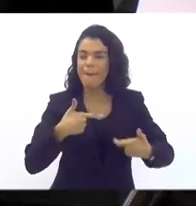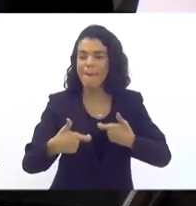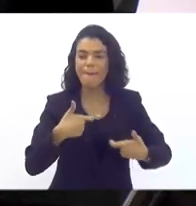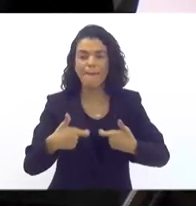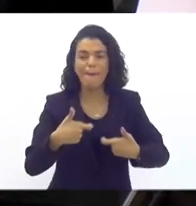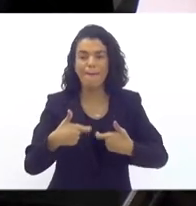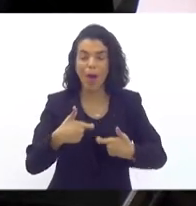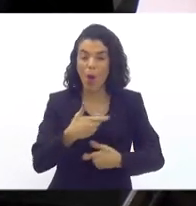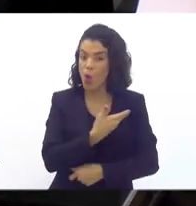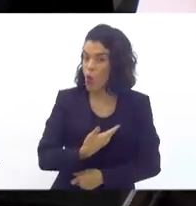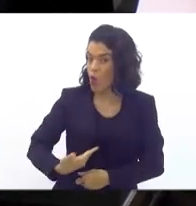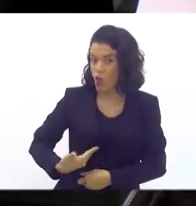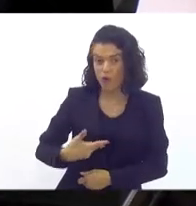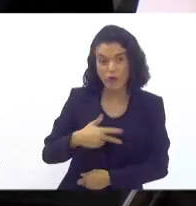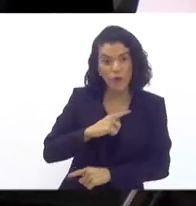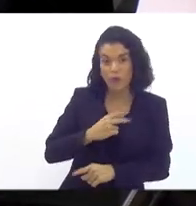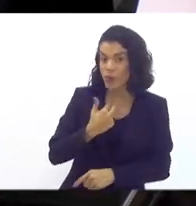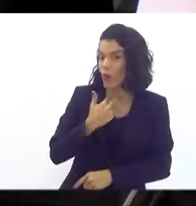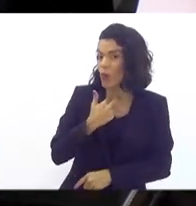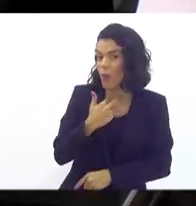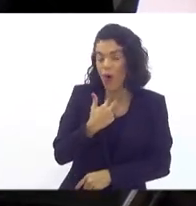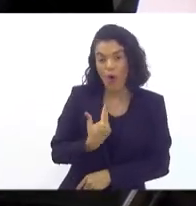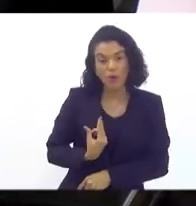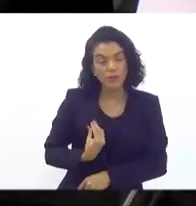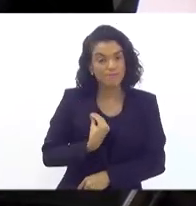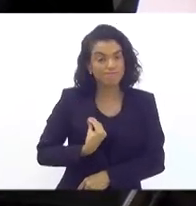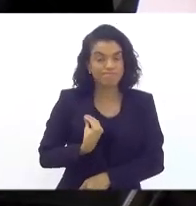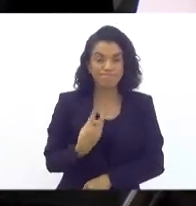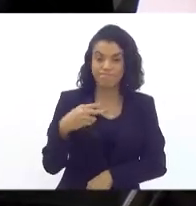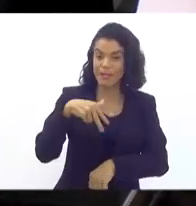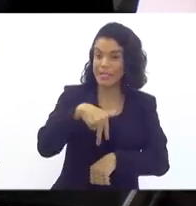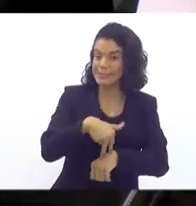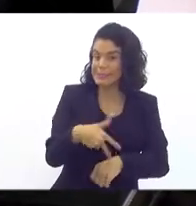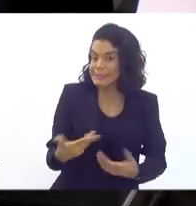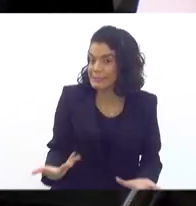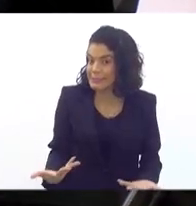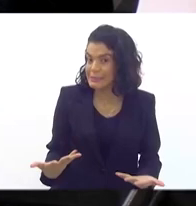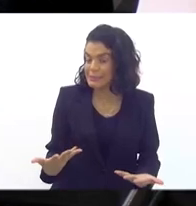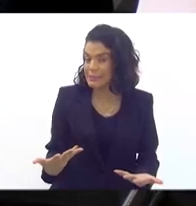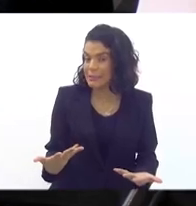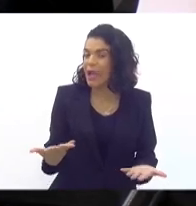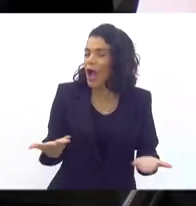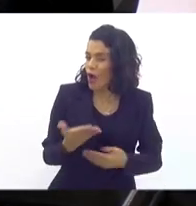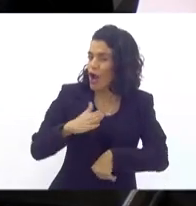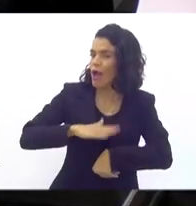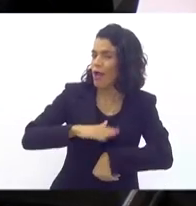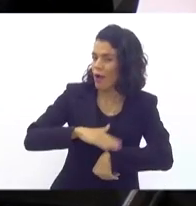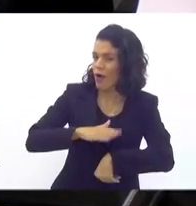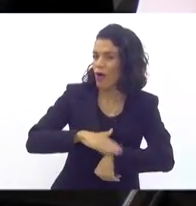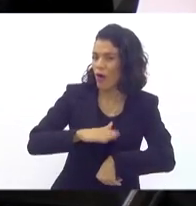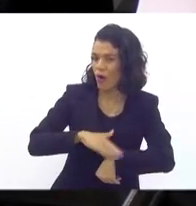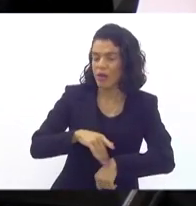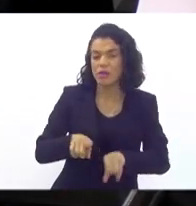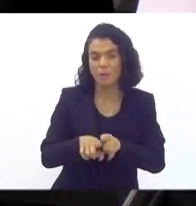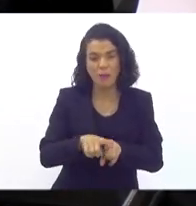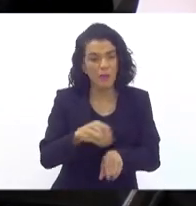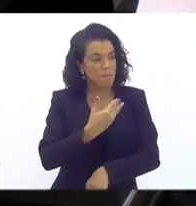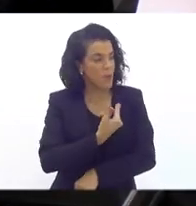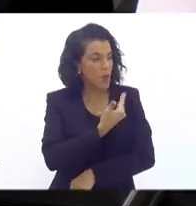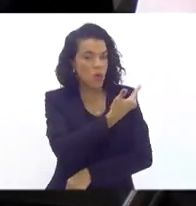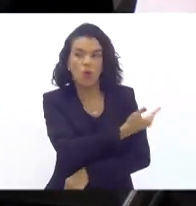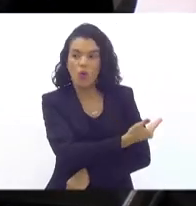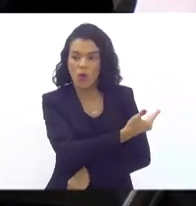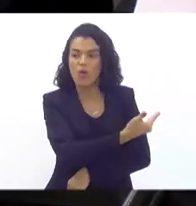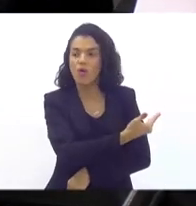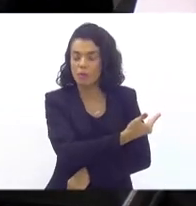nem o governador pode estar presente só teve o secretário Então eu acho que tá na hora e aí o meu companheiro que é